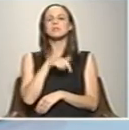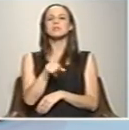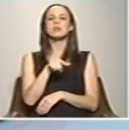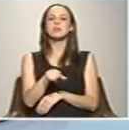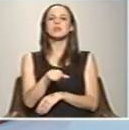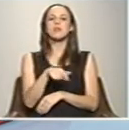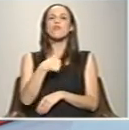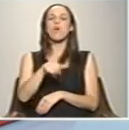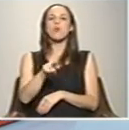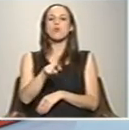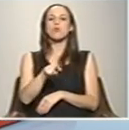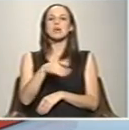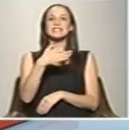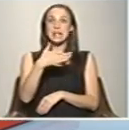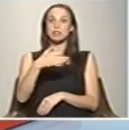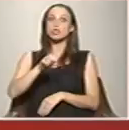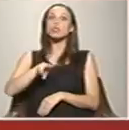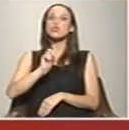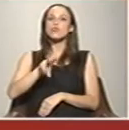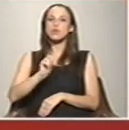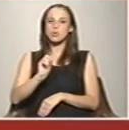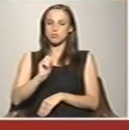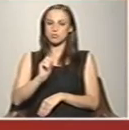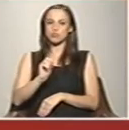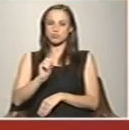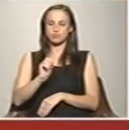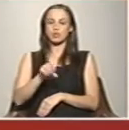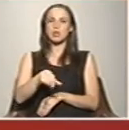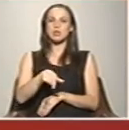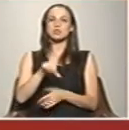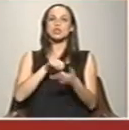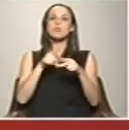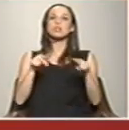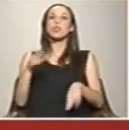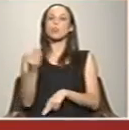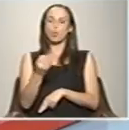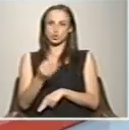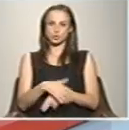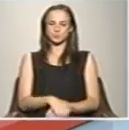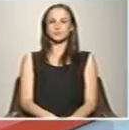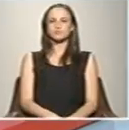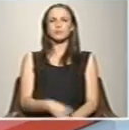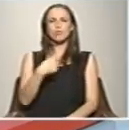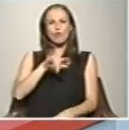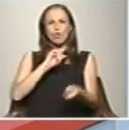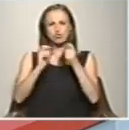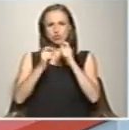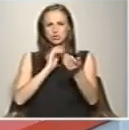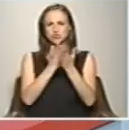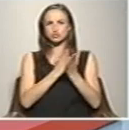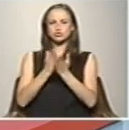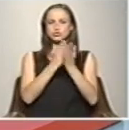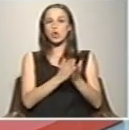As jornadas vão decorrer a 7 de novembro no Centro Hospitalar do Porto. Muito bem, e nessa altura vocês vão apresentar também e vão debater precisamente os resultados